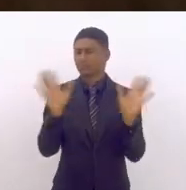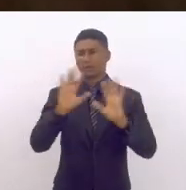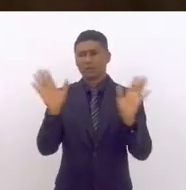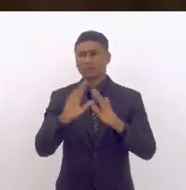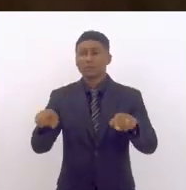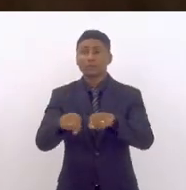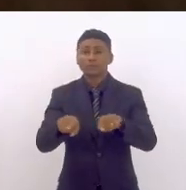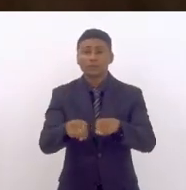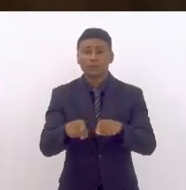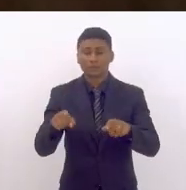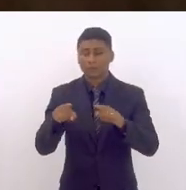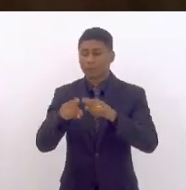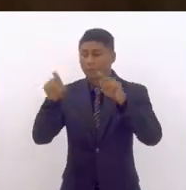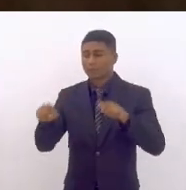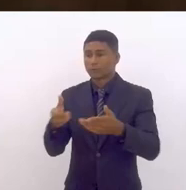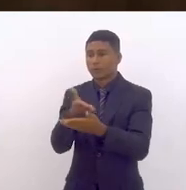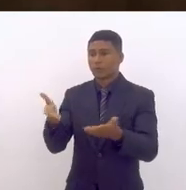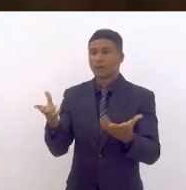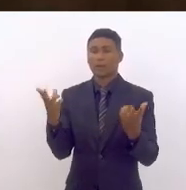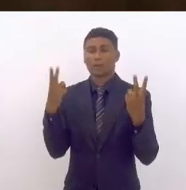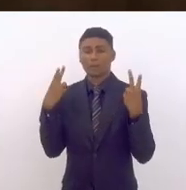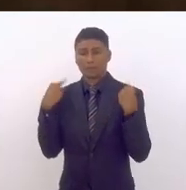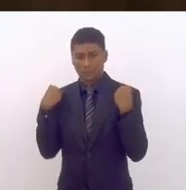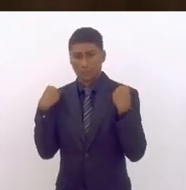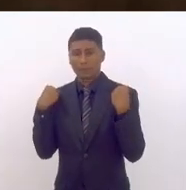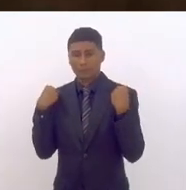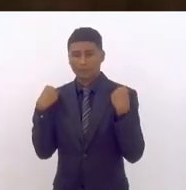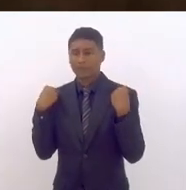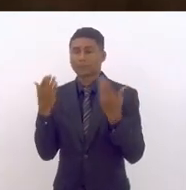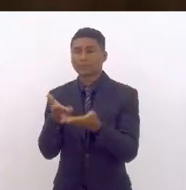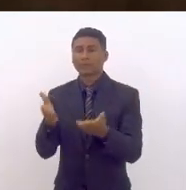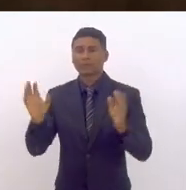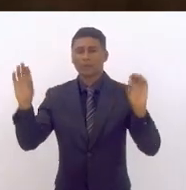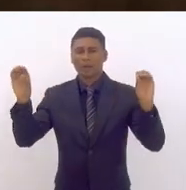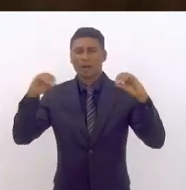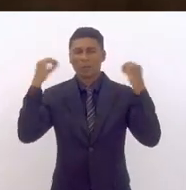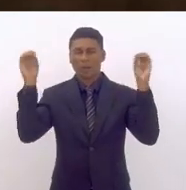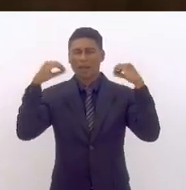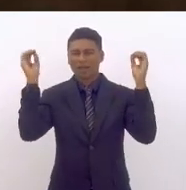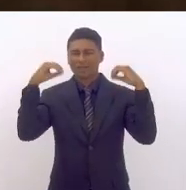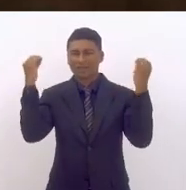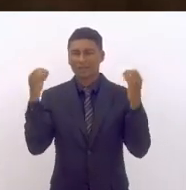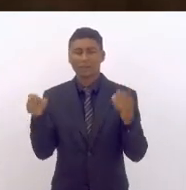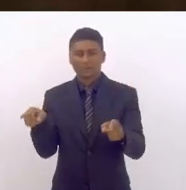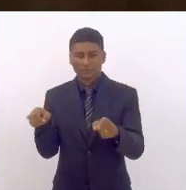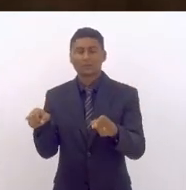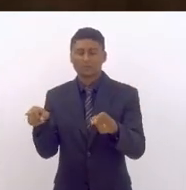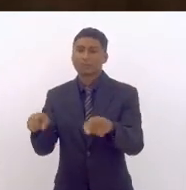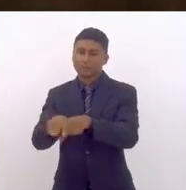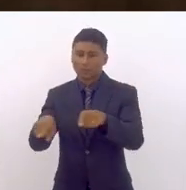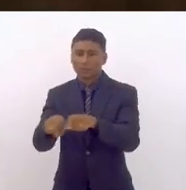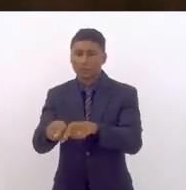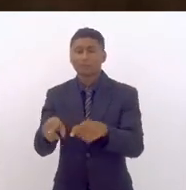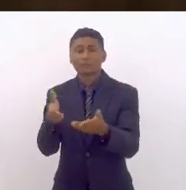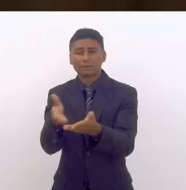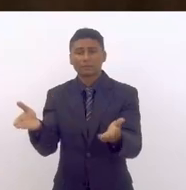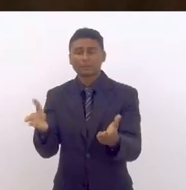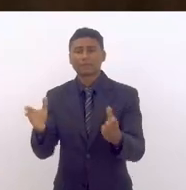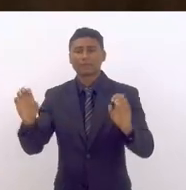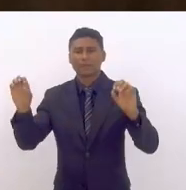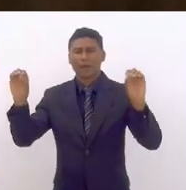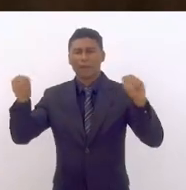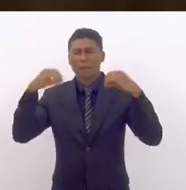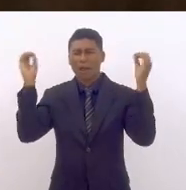os trabalhadores, com motoristas de ambulâncias, as ambulâncias que prestam